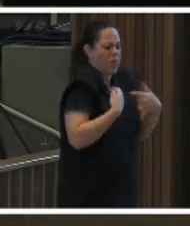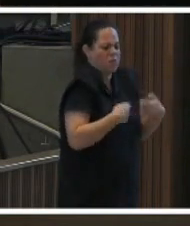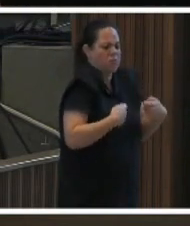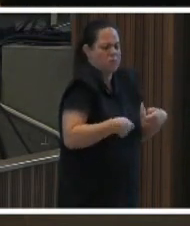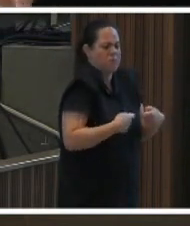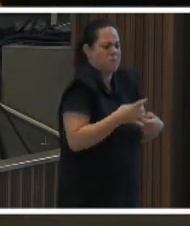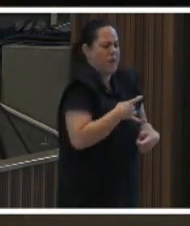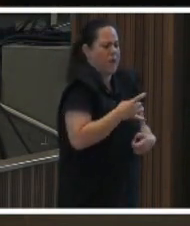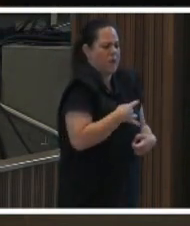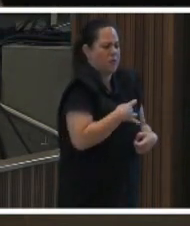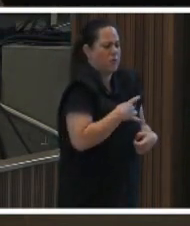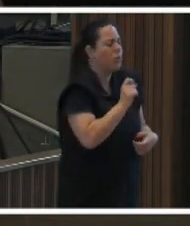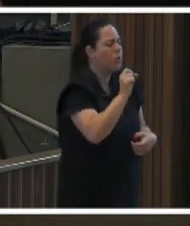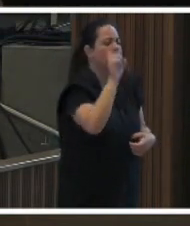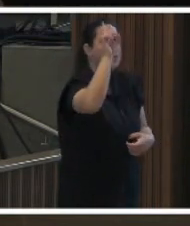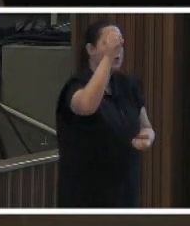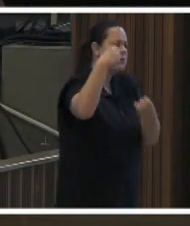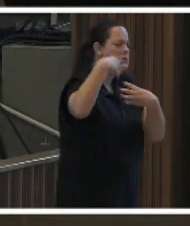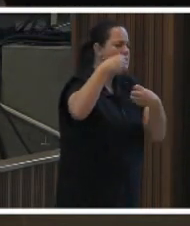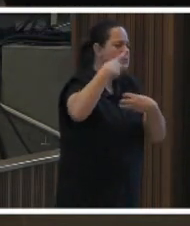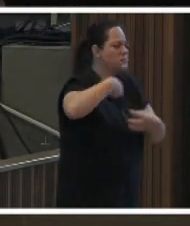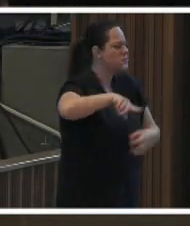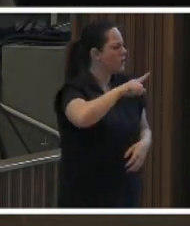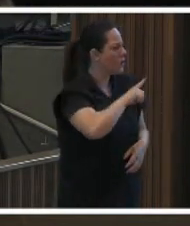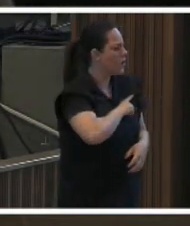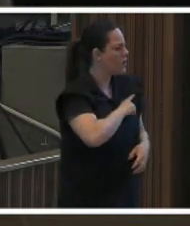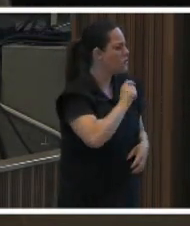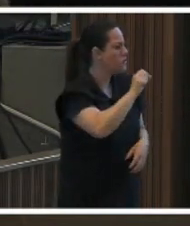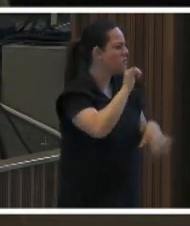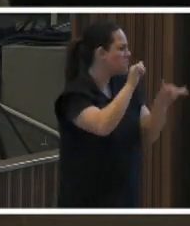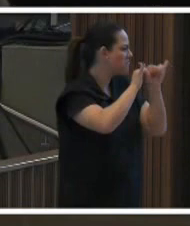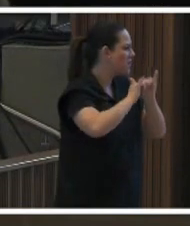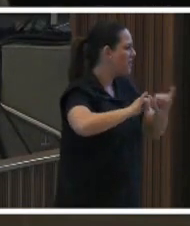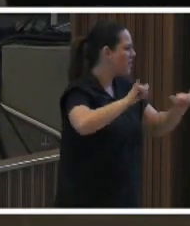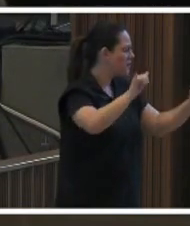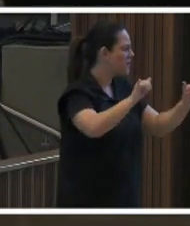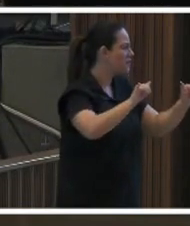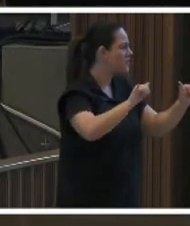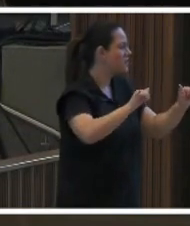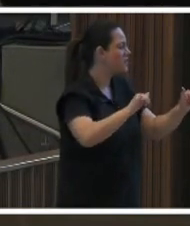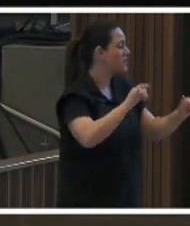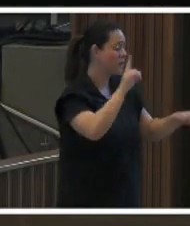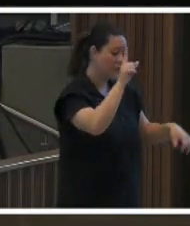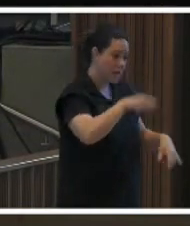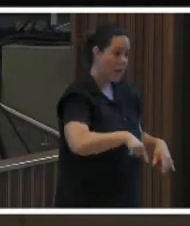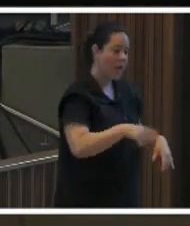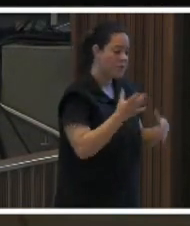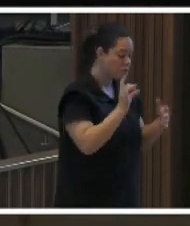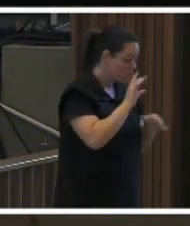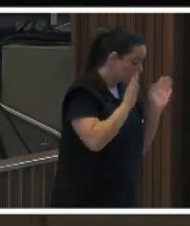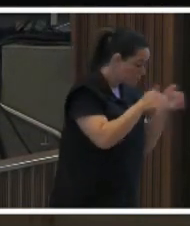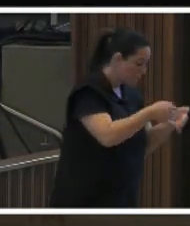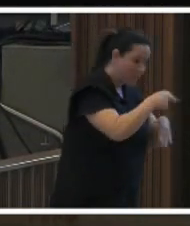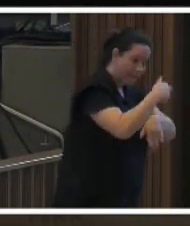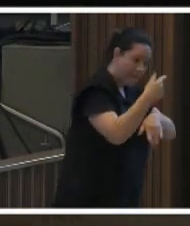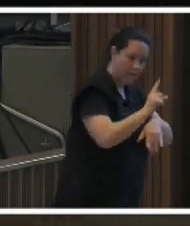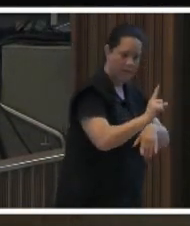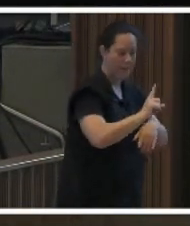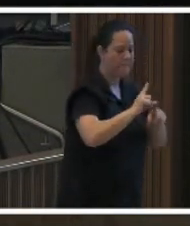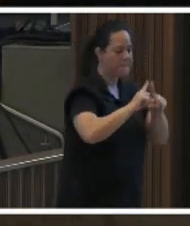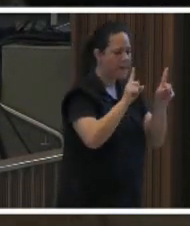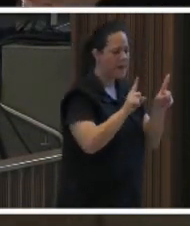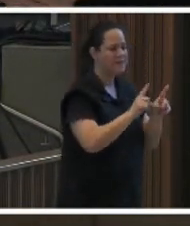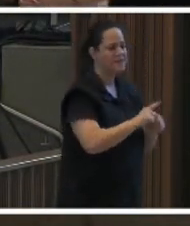é o ensino do Senhor? Qual é a mensagem dele que vale não apenas para o Natal, mas para cada um